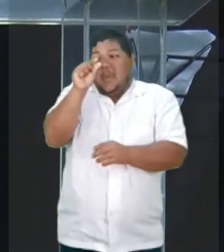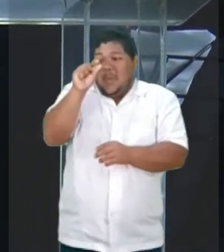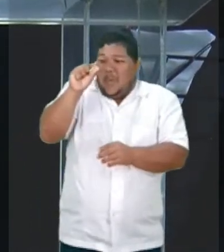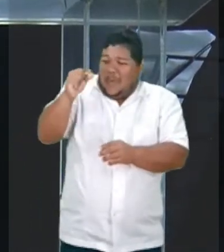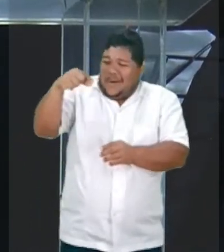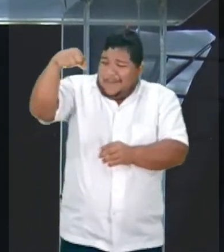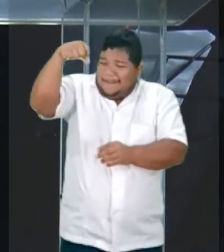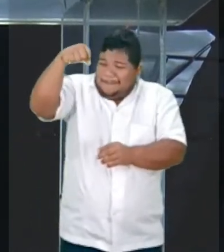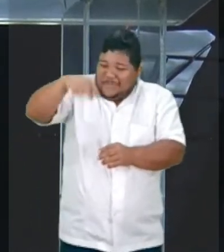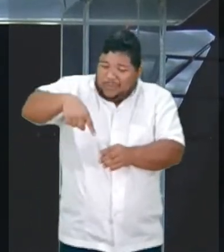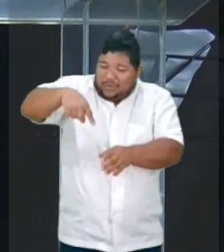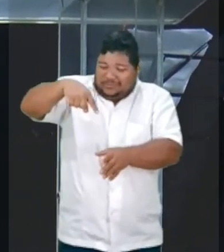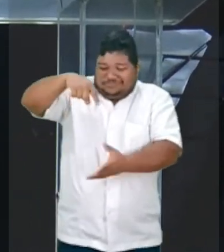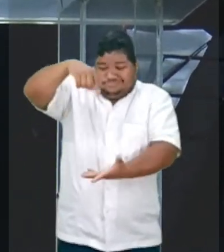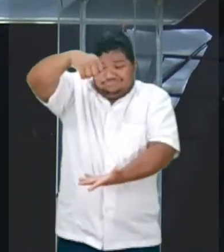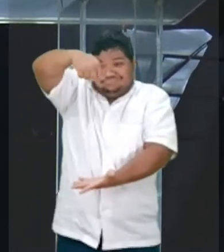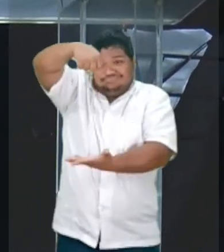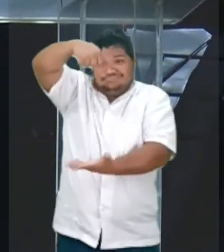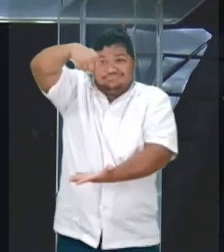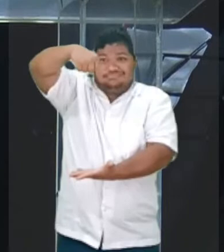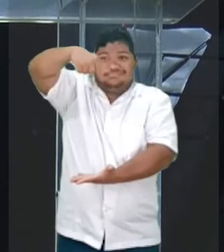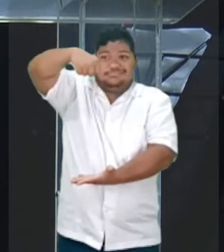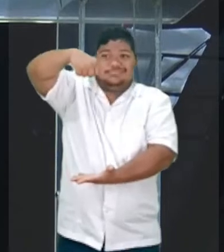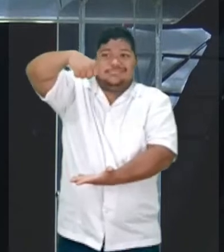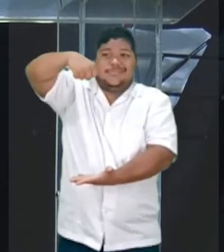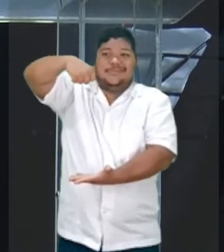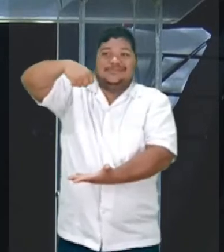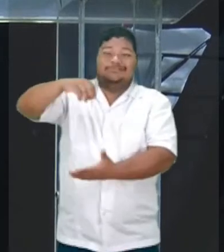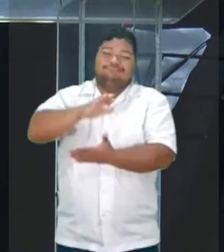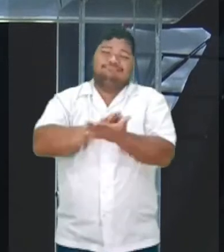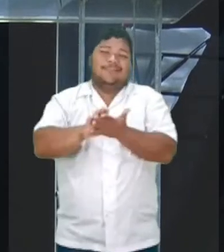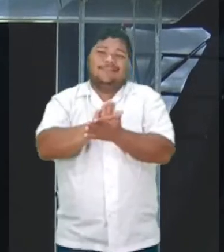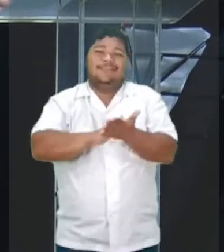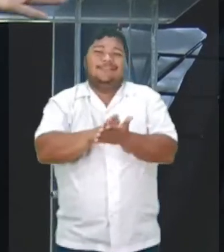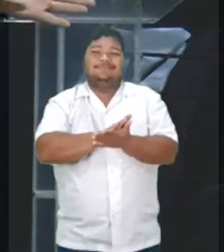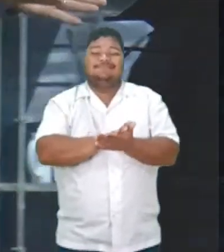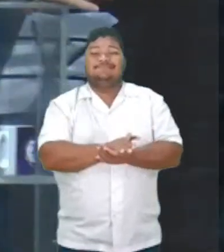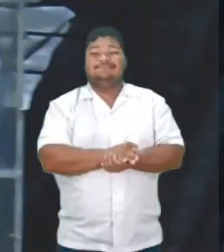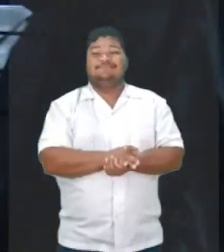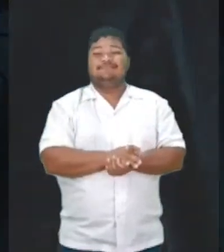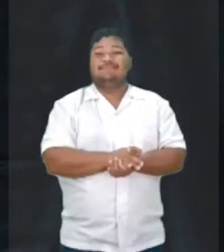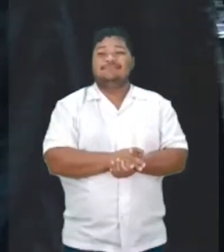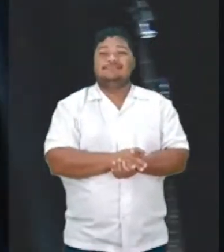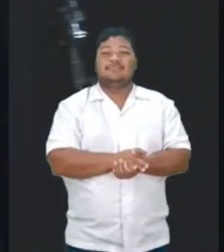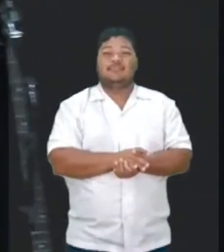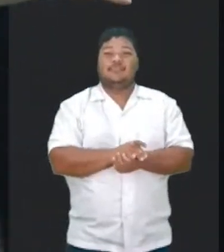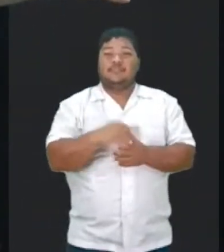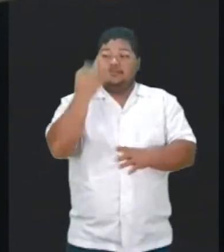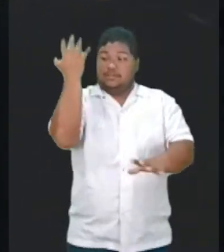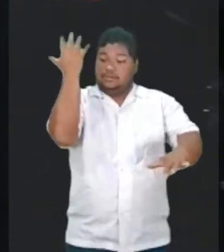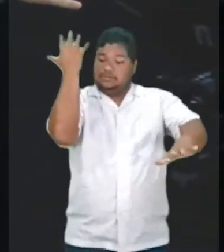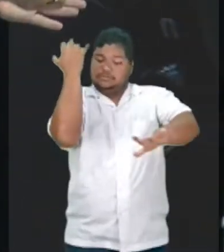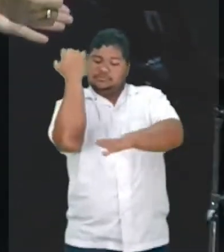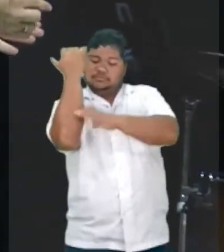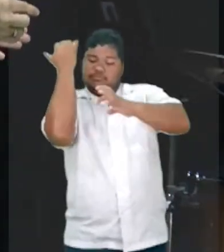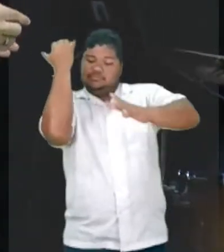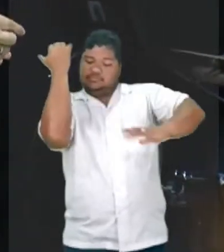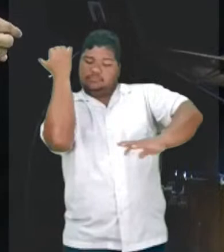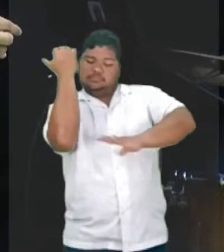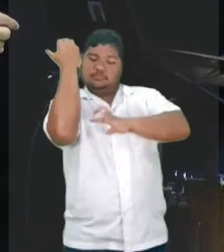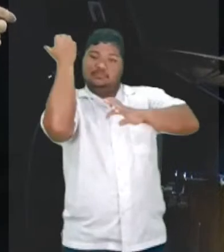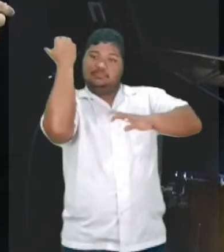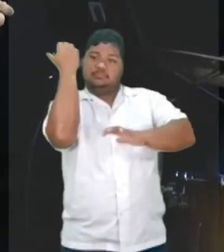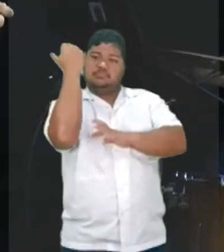Para que serve uma gota no balde? Para nada. As ilhas, as nações como a poeira,